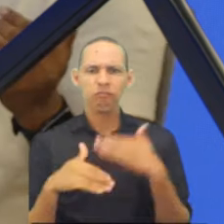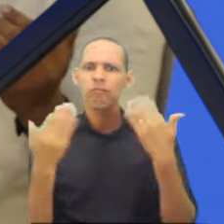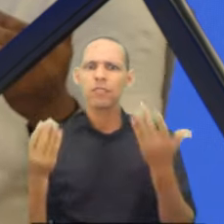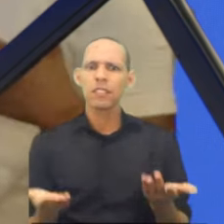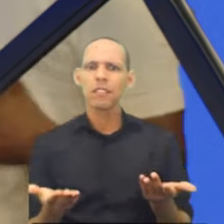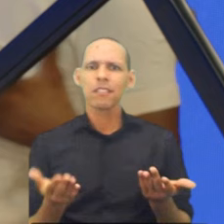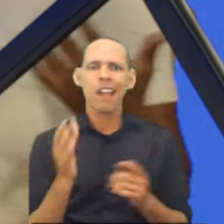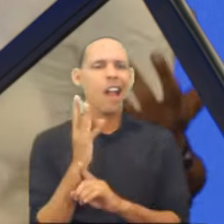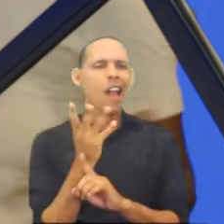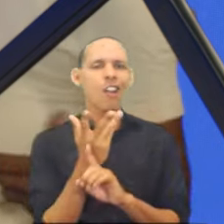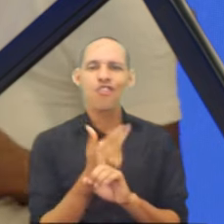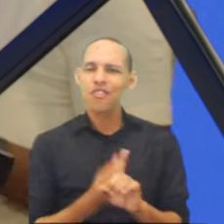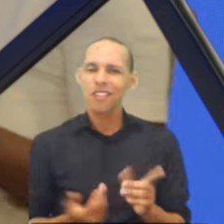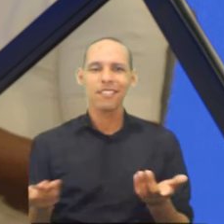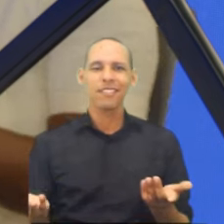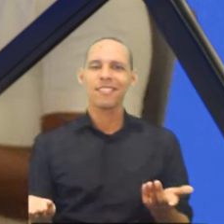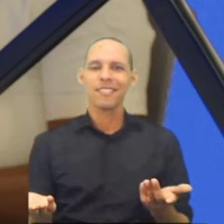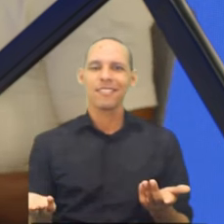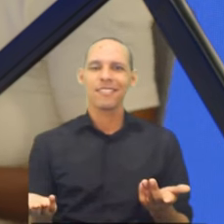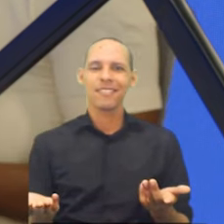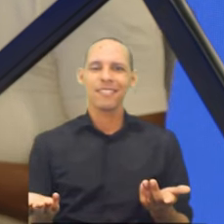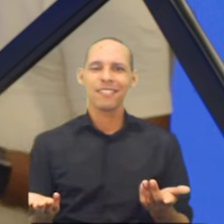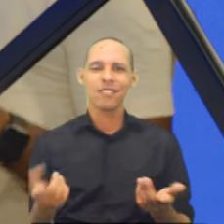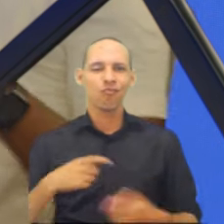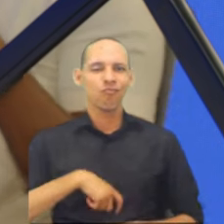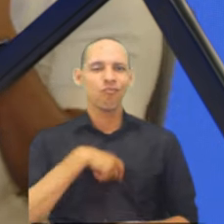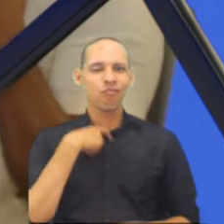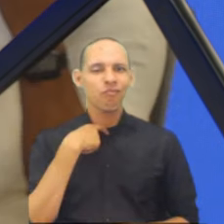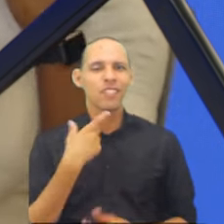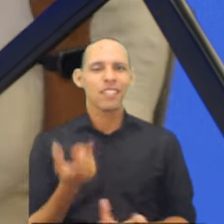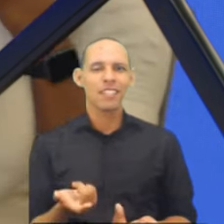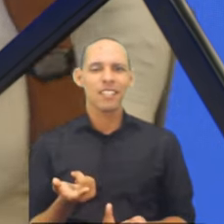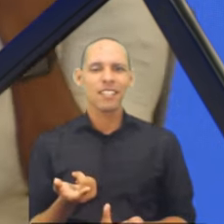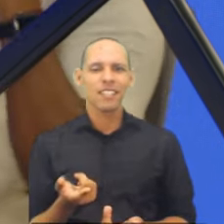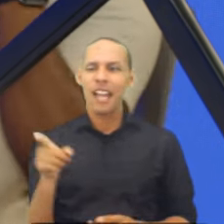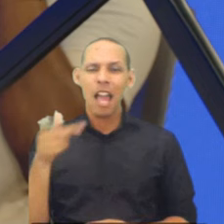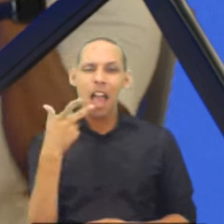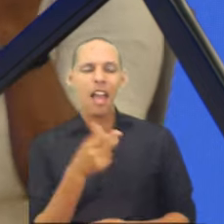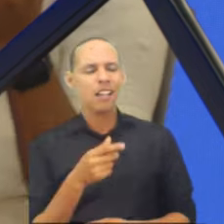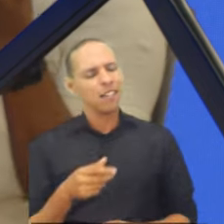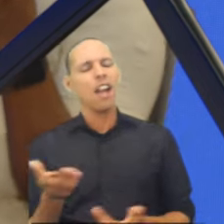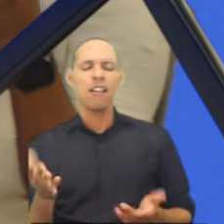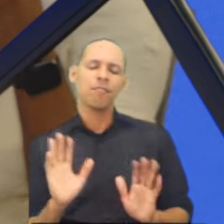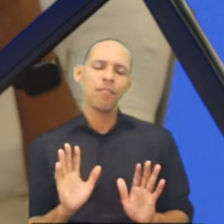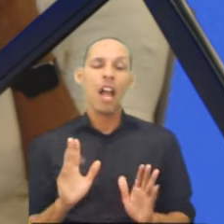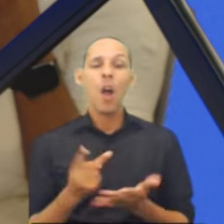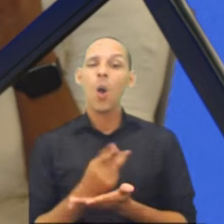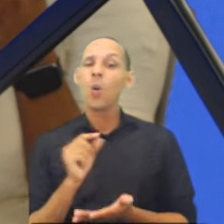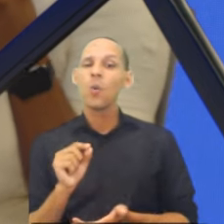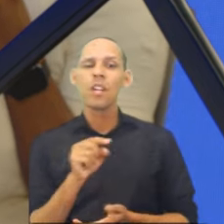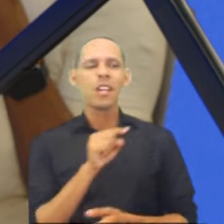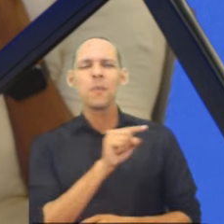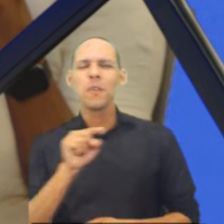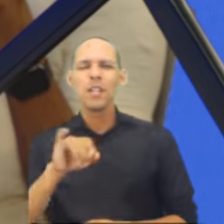evoluíram tá aí a gente tem artistas indígenas a gente tem executivas indígenas e aí no no ato falha a pessoa falou assim Ah mas eh o